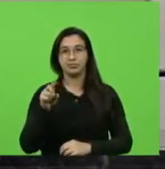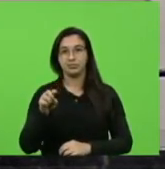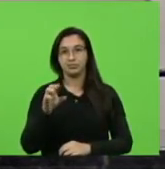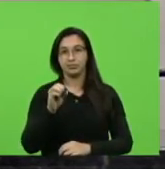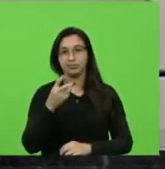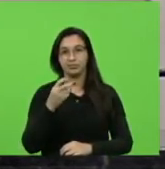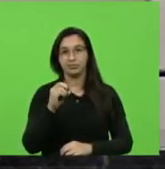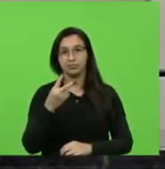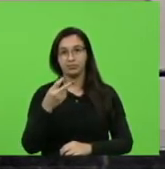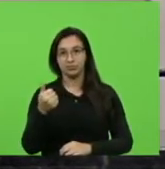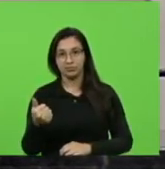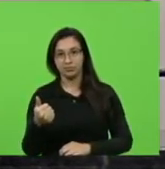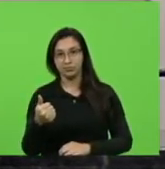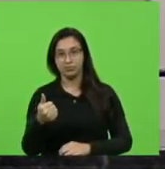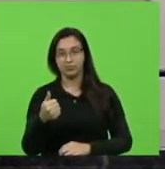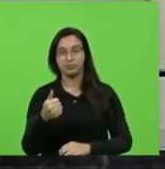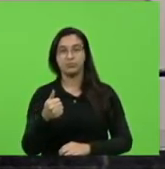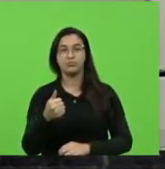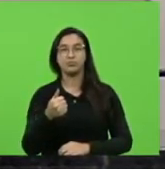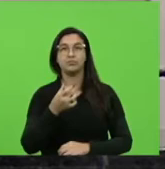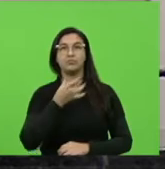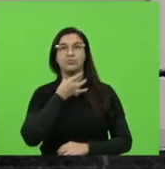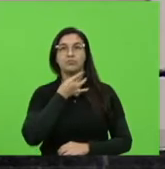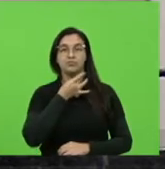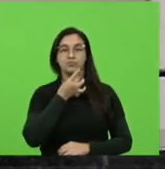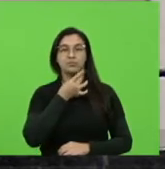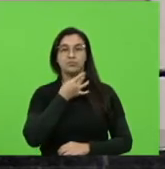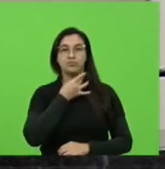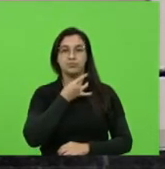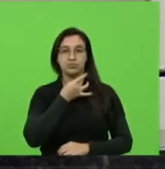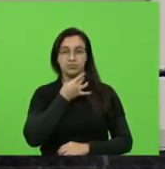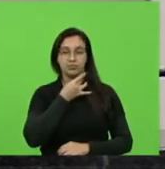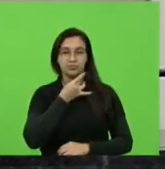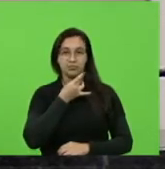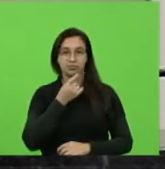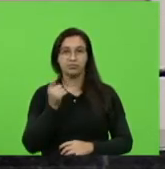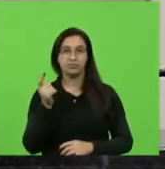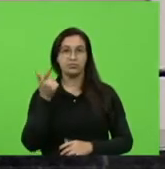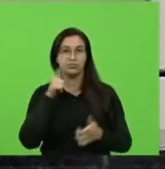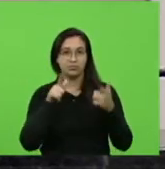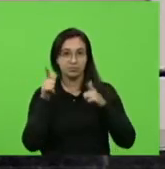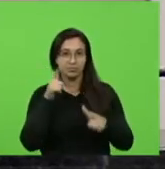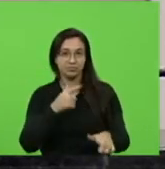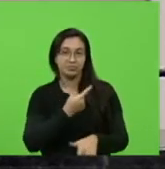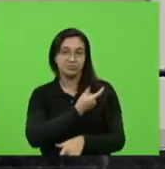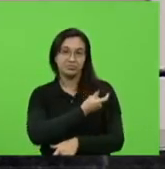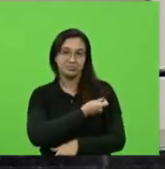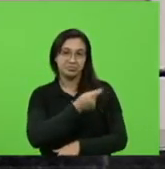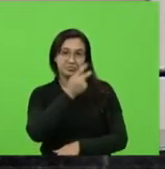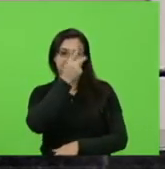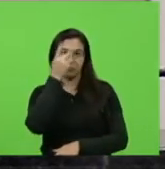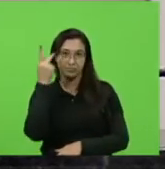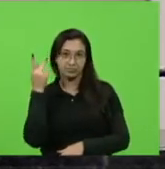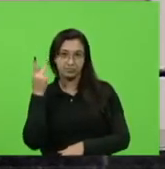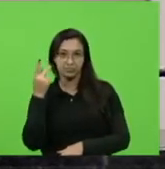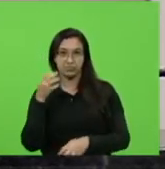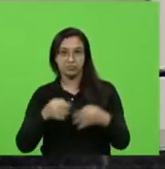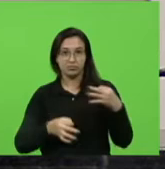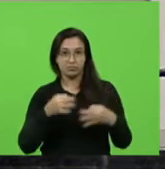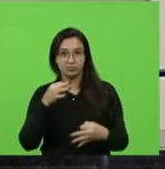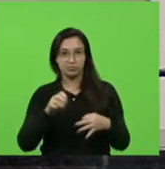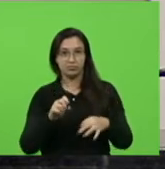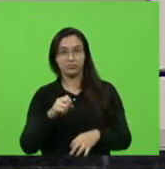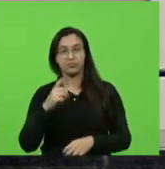85.0/2021. Autor, deputado Valdir Cobalcini. Dispõe sobre aquisição de vacinas contra a Covid-19 por pessoas jurídicas de direito privado, com